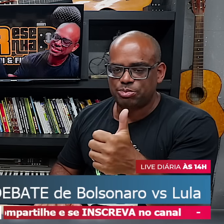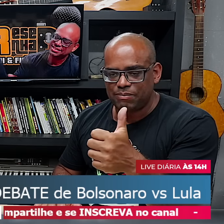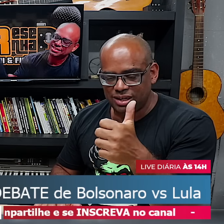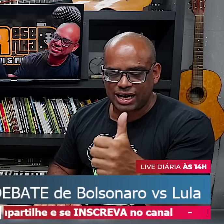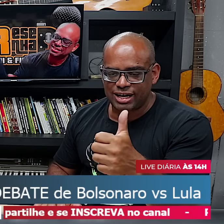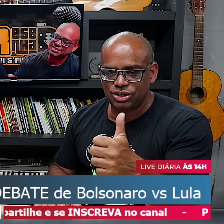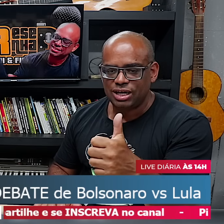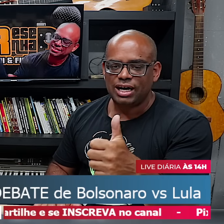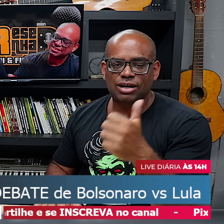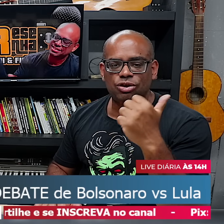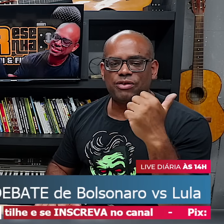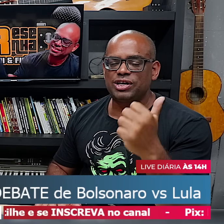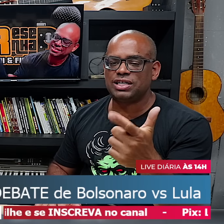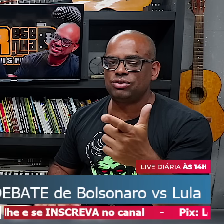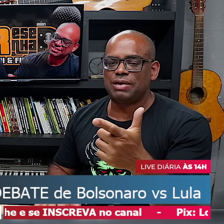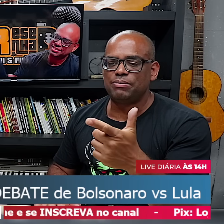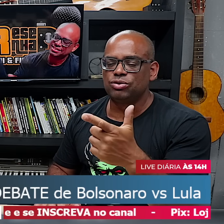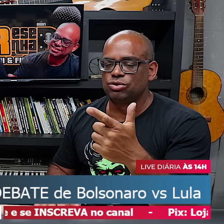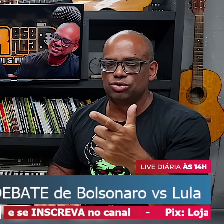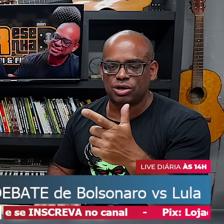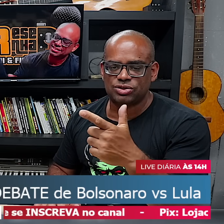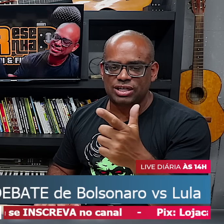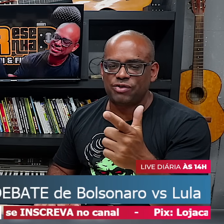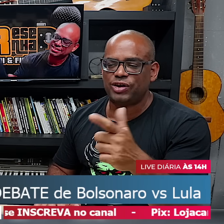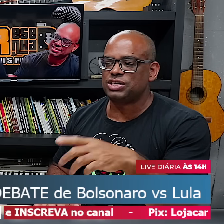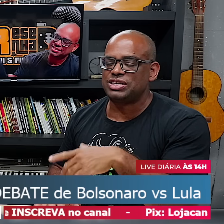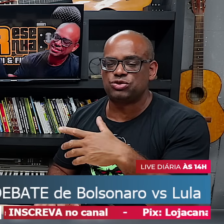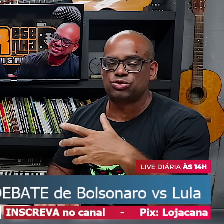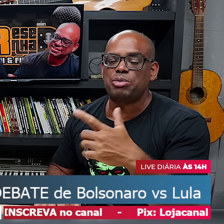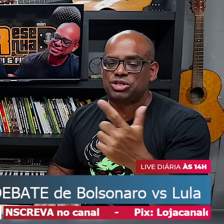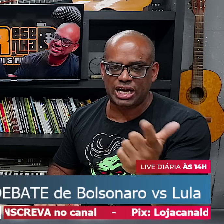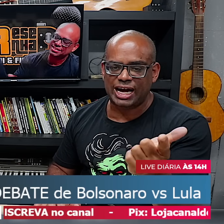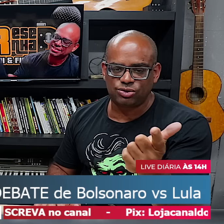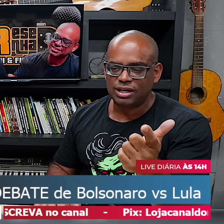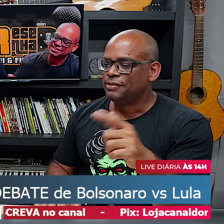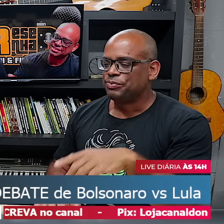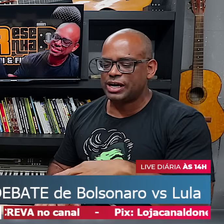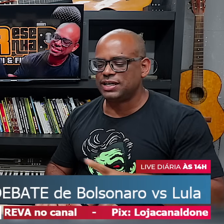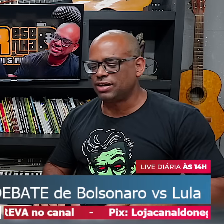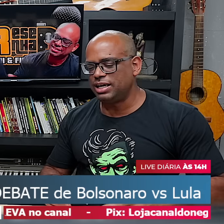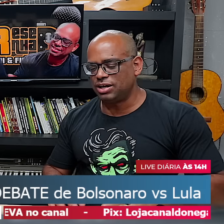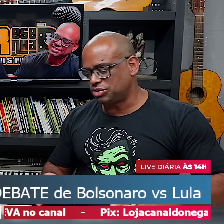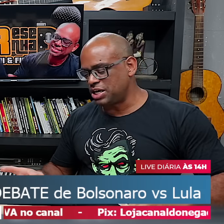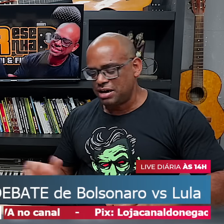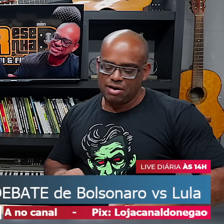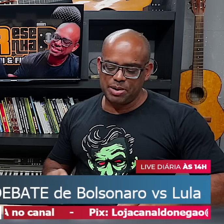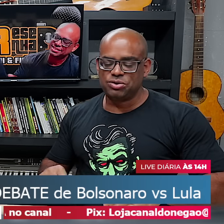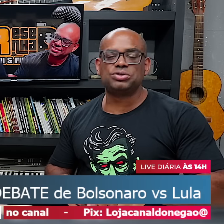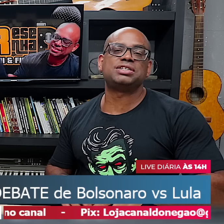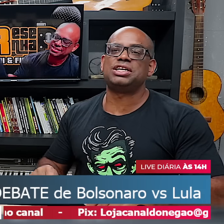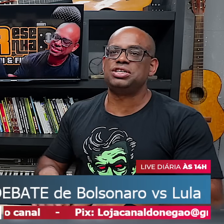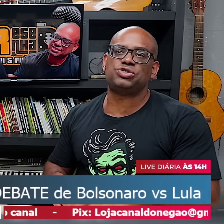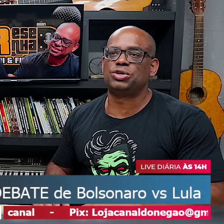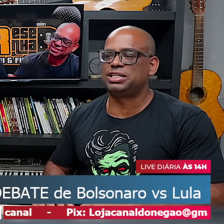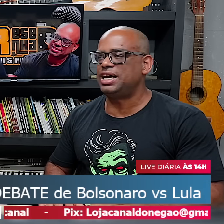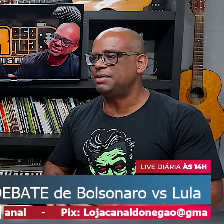esse debate para bem tarde. A Globo vai fazer ele dos modos que ela já faz, que vai ser super chato. Vai ser com aquele negócio de,